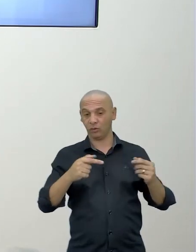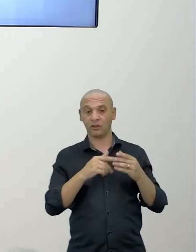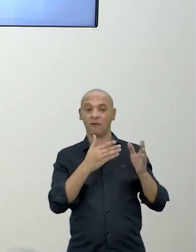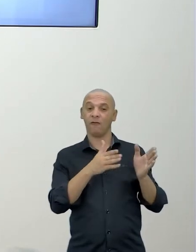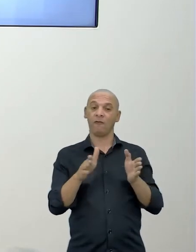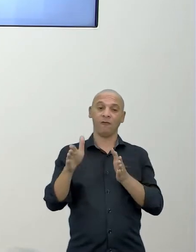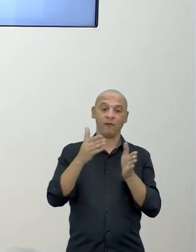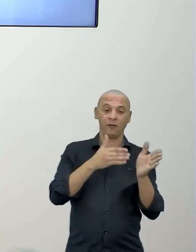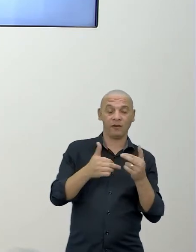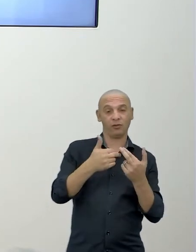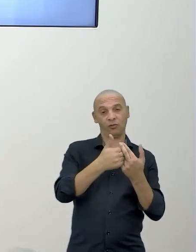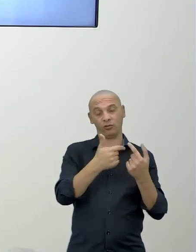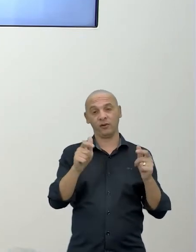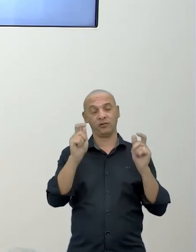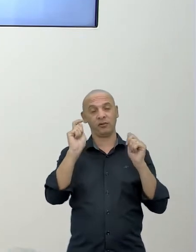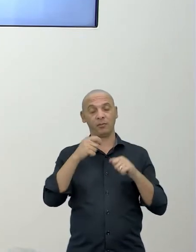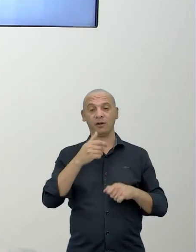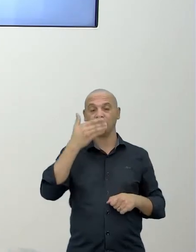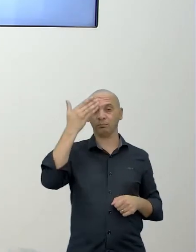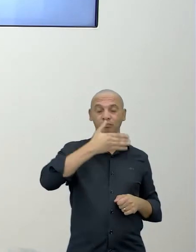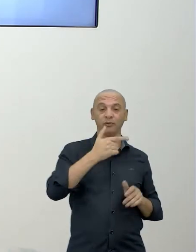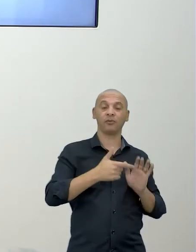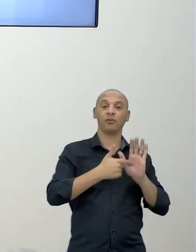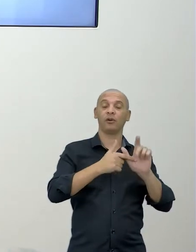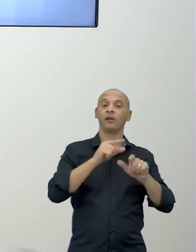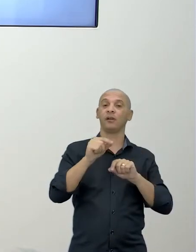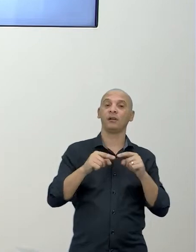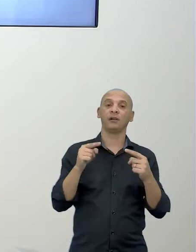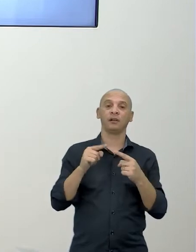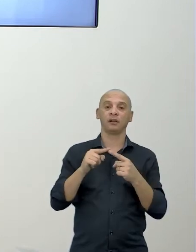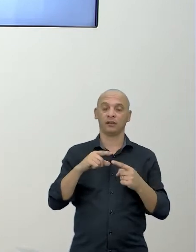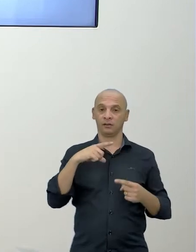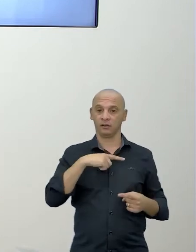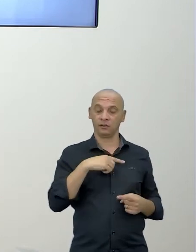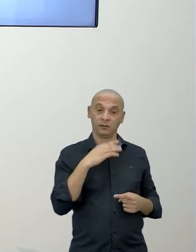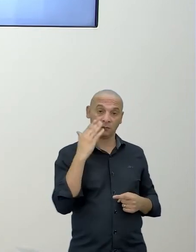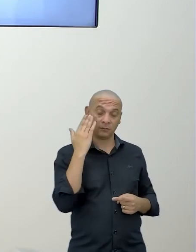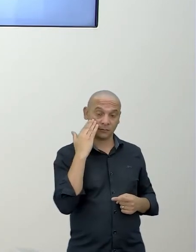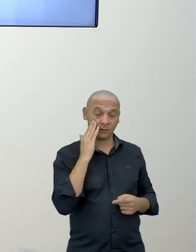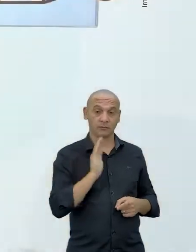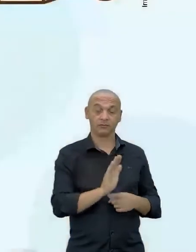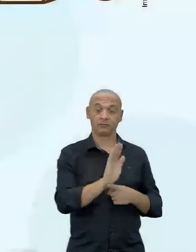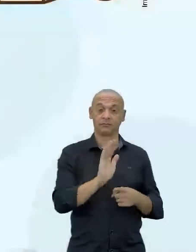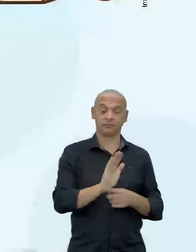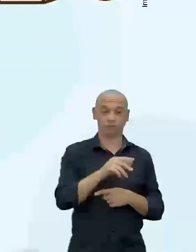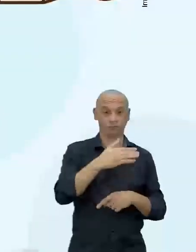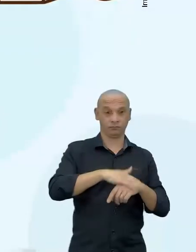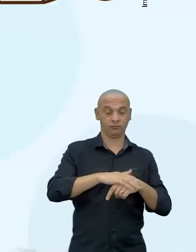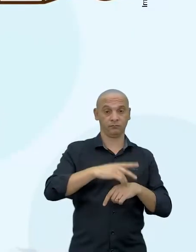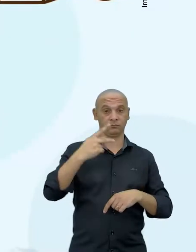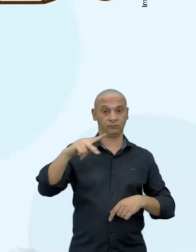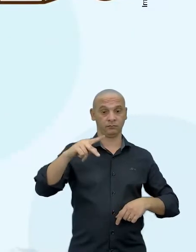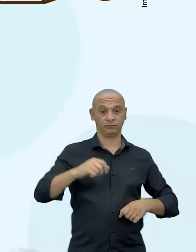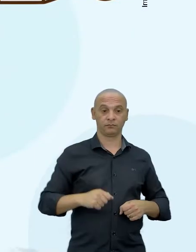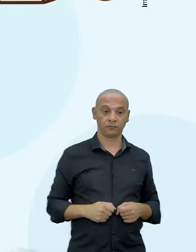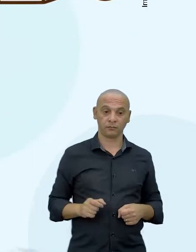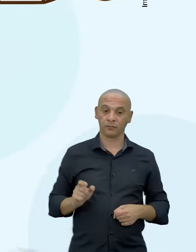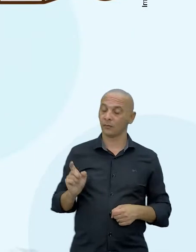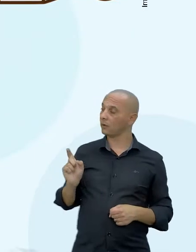tudo que você fez. Você vai, sei lá, ter fotografias, vídeos, outros tipos de